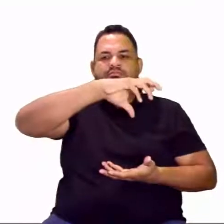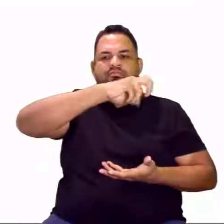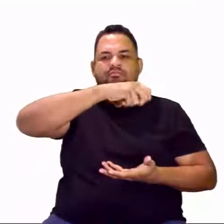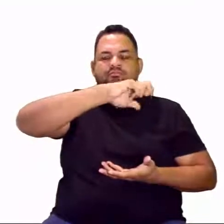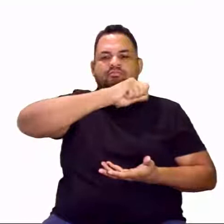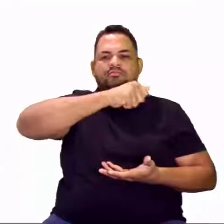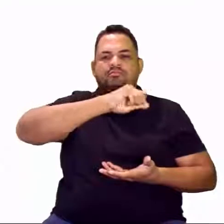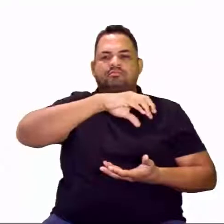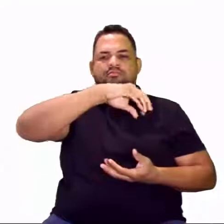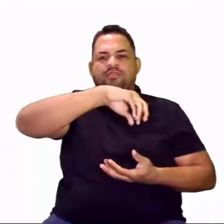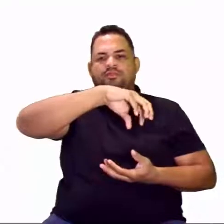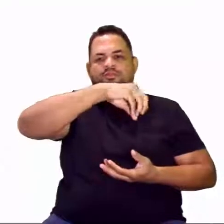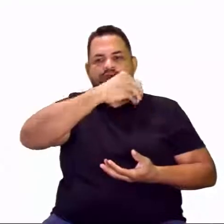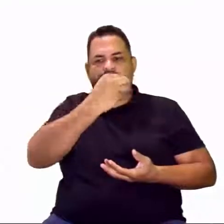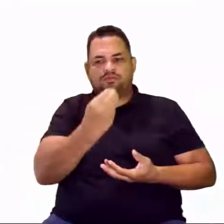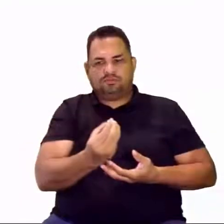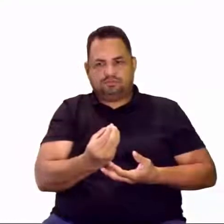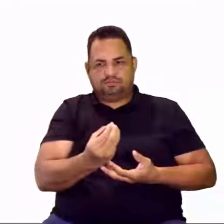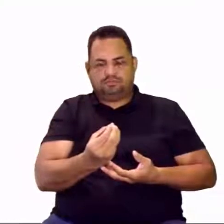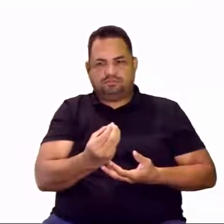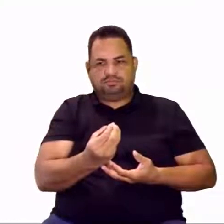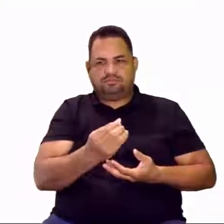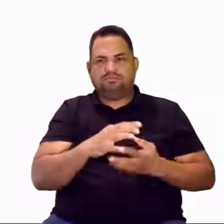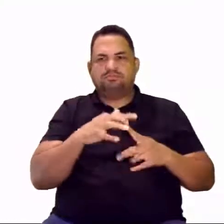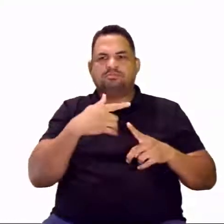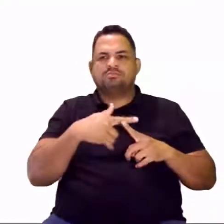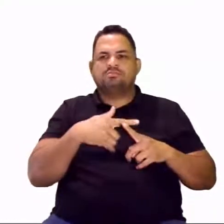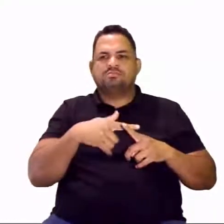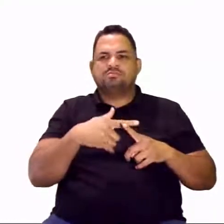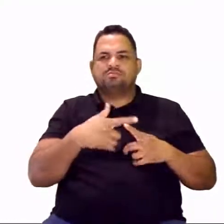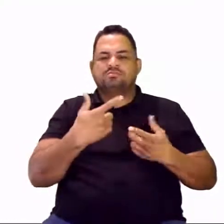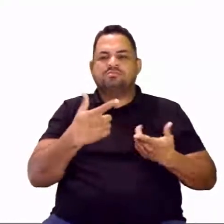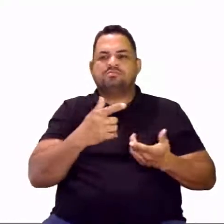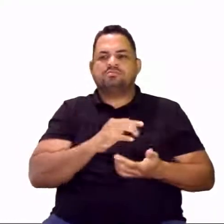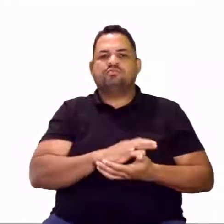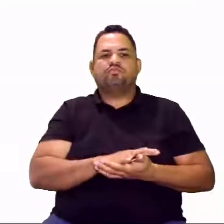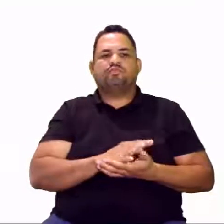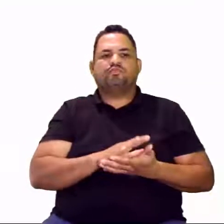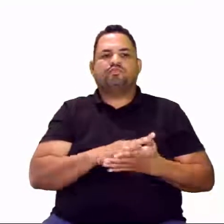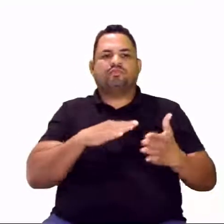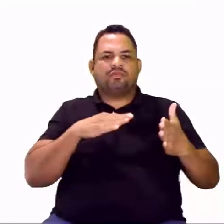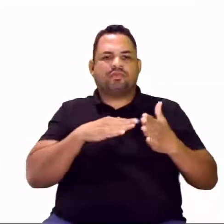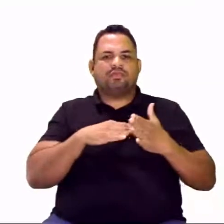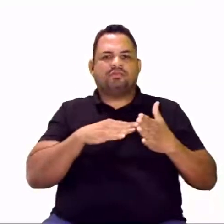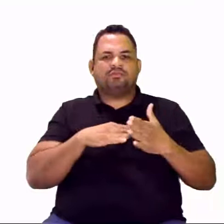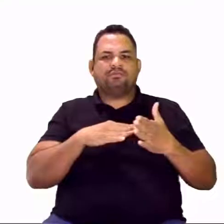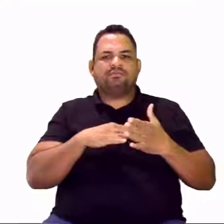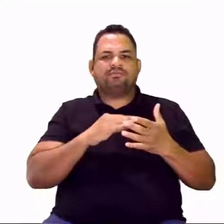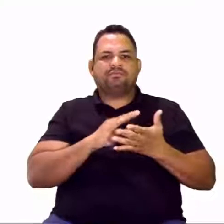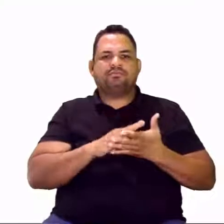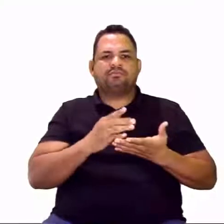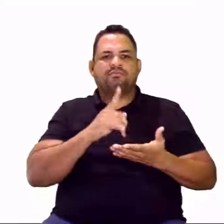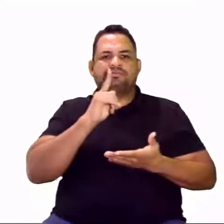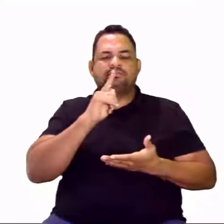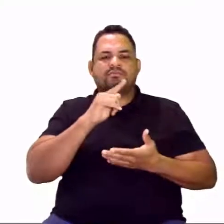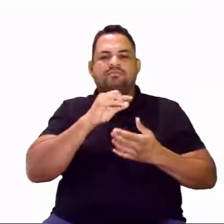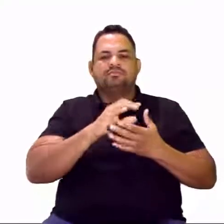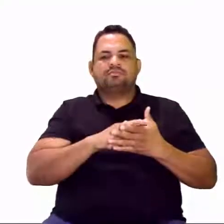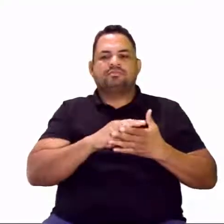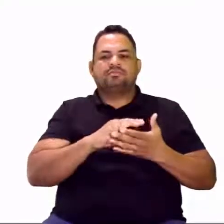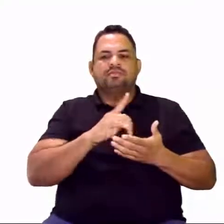tampada e destampada respectivamente. Por quê? Porque ela impede a saída da